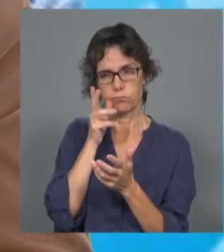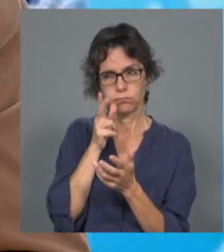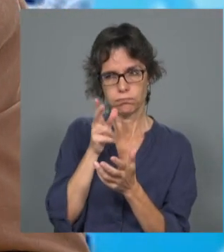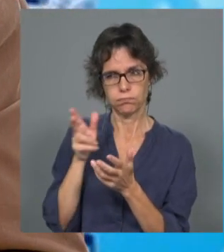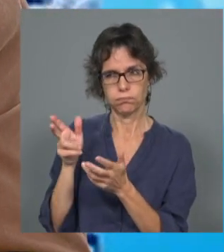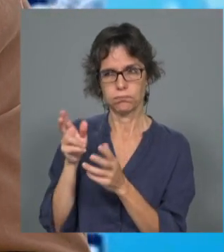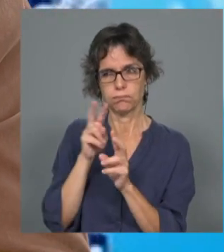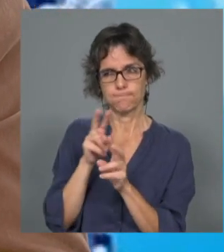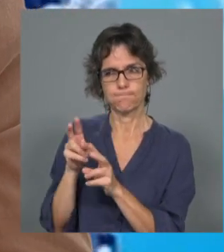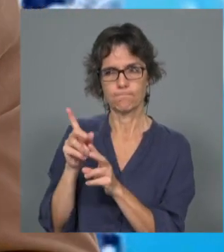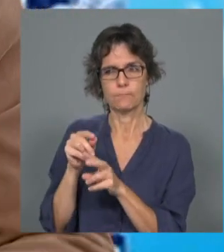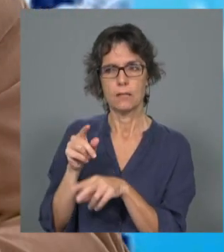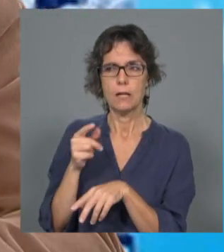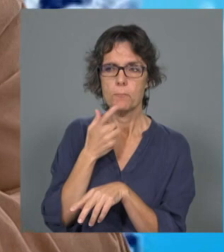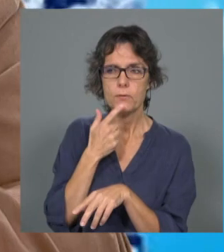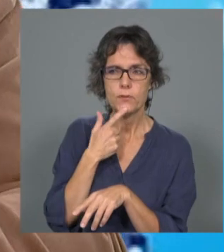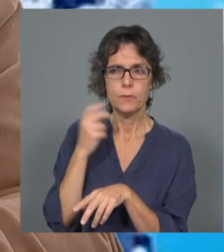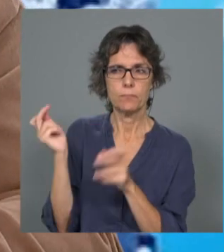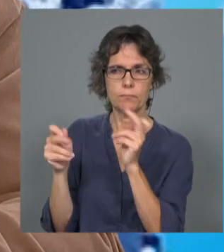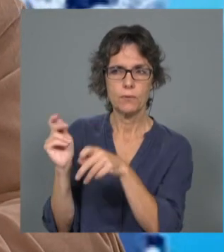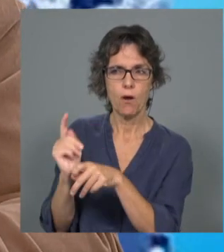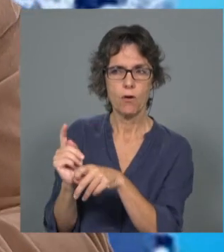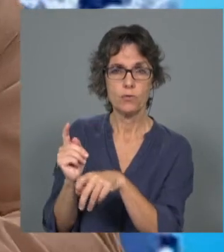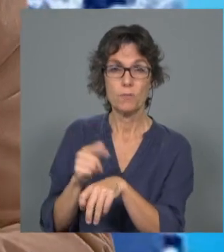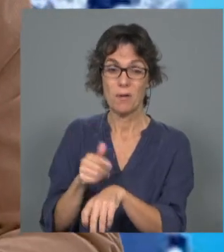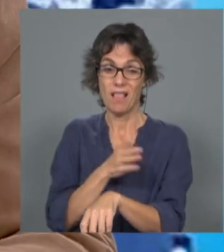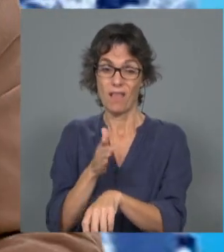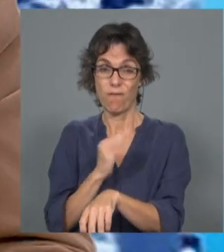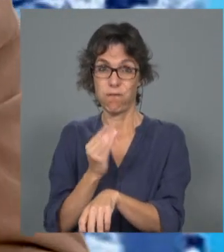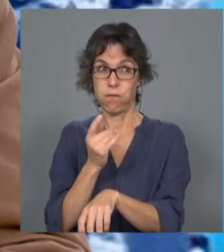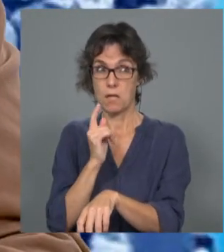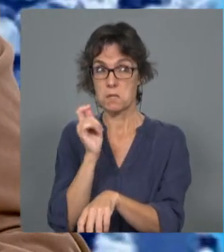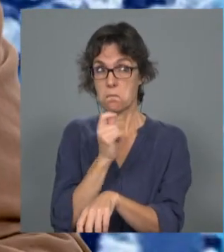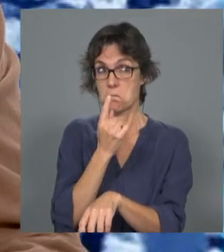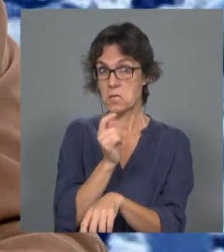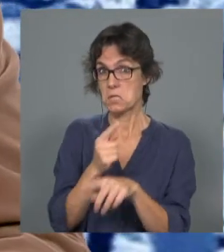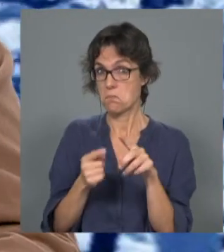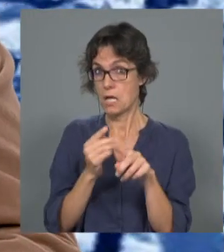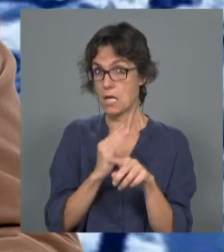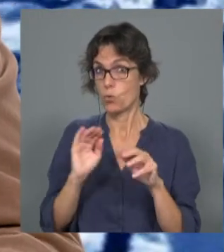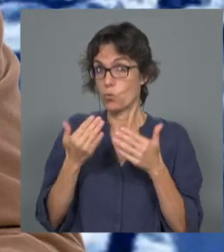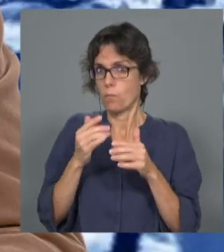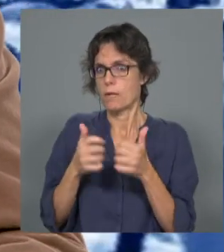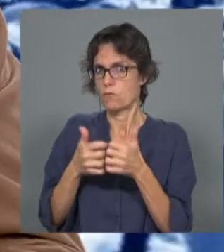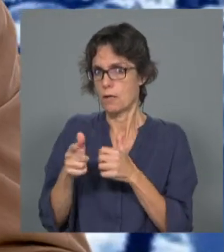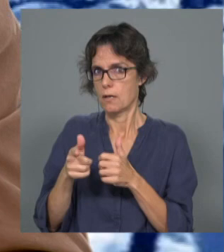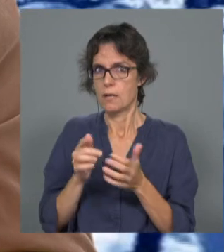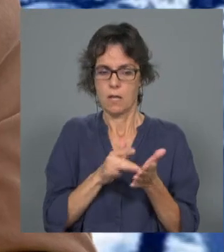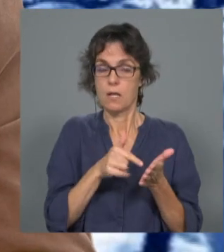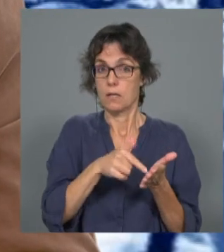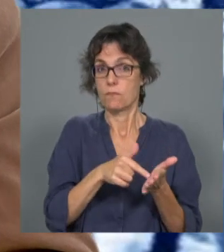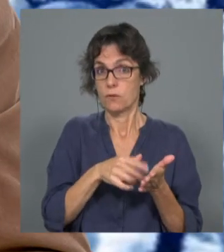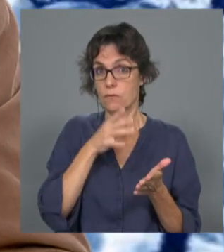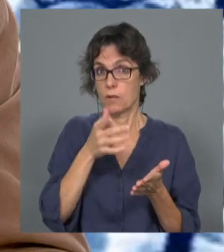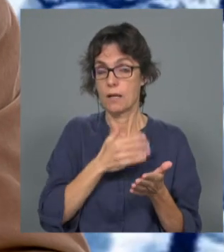até altas horas da noite, a ver o que é que se passava, pelo menos naquele primeiro mês e meio, não é? As crónicas deste livro vão até 24 de